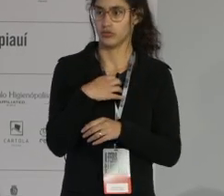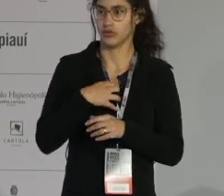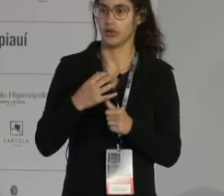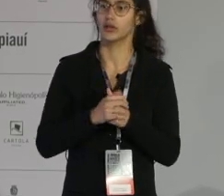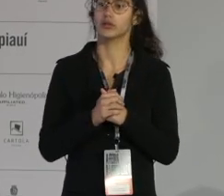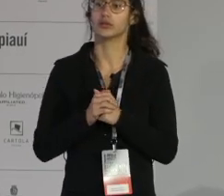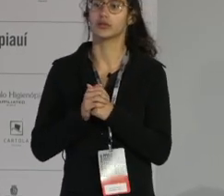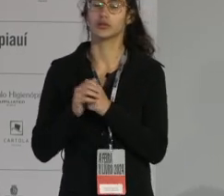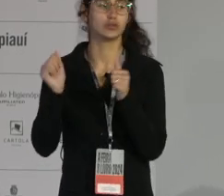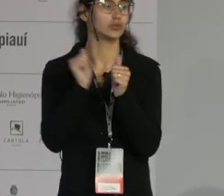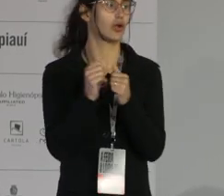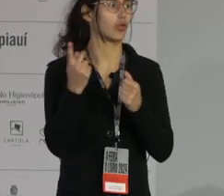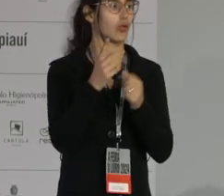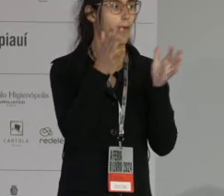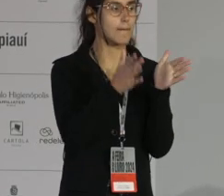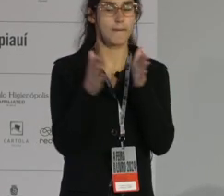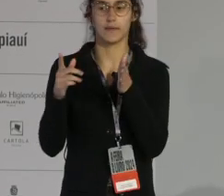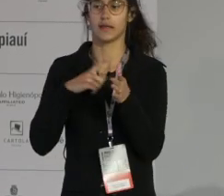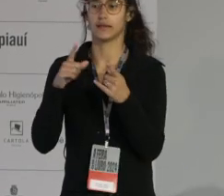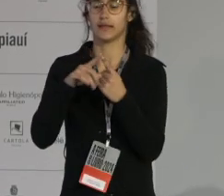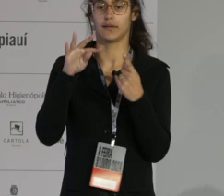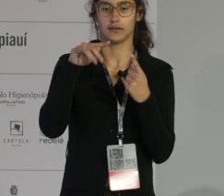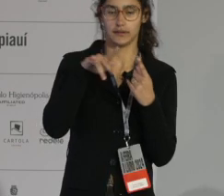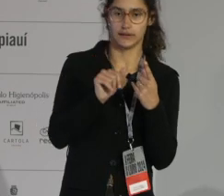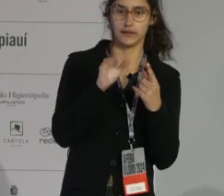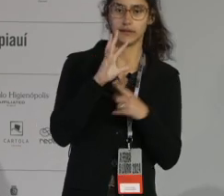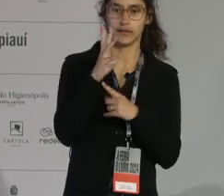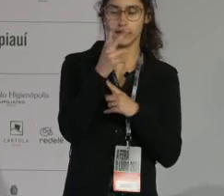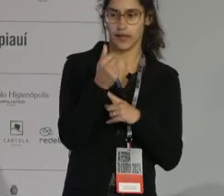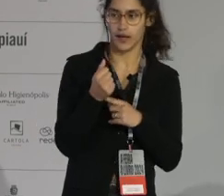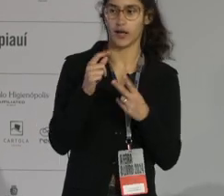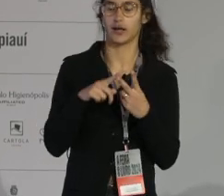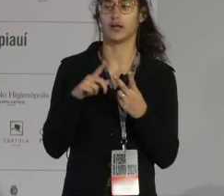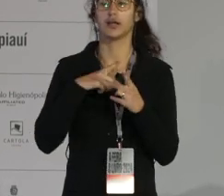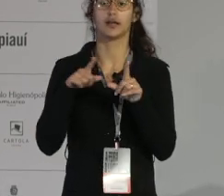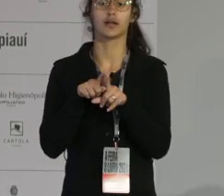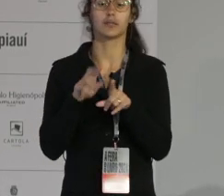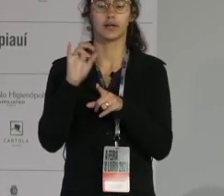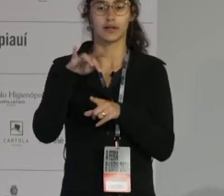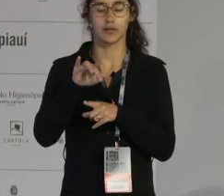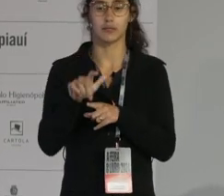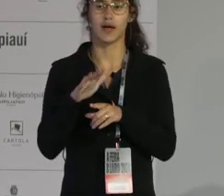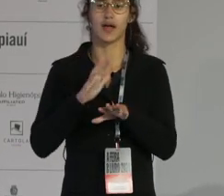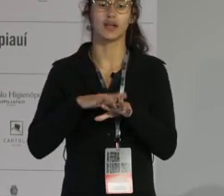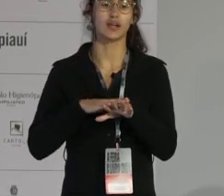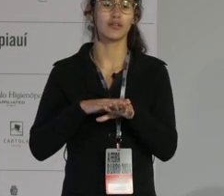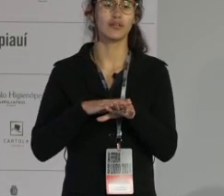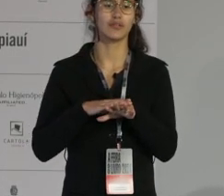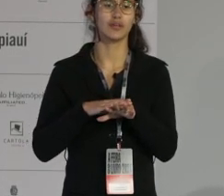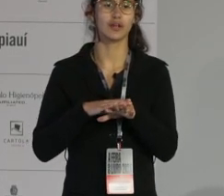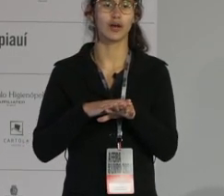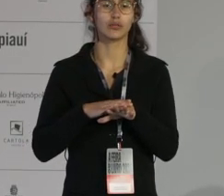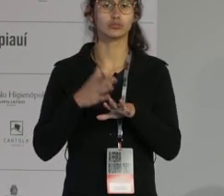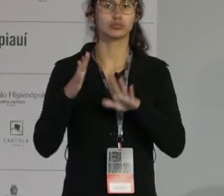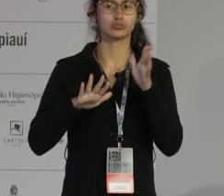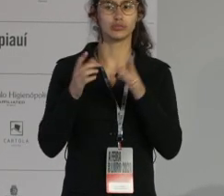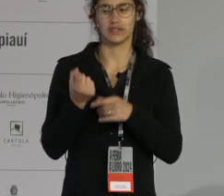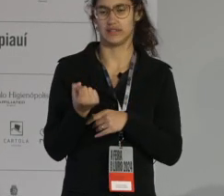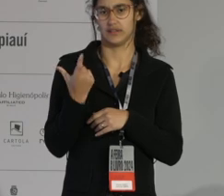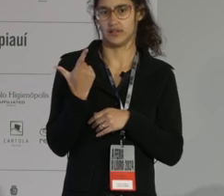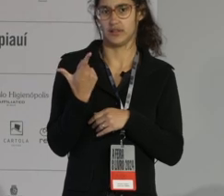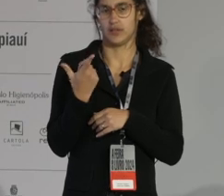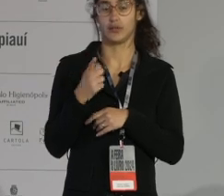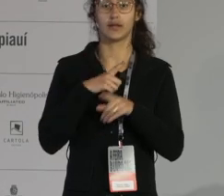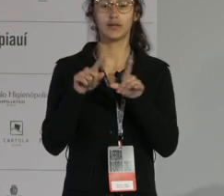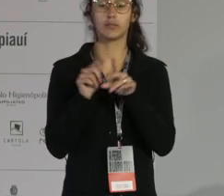meio junção de duas partes, assim, né? Tem o Tantra e a Arte Contra Cebolas, e Nostalgias Canibais. Tem uma coisa que fica meio em suspenso, esquisita, e que